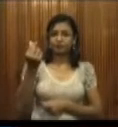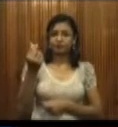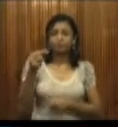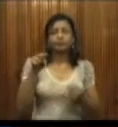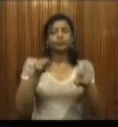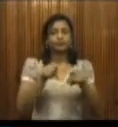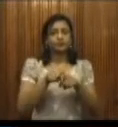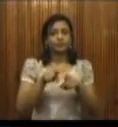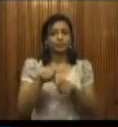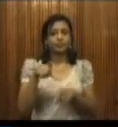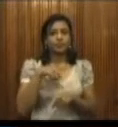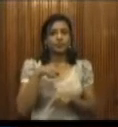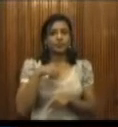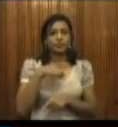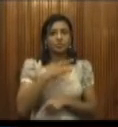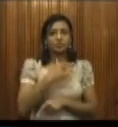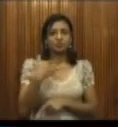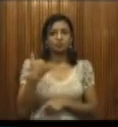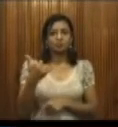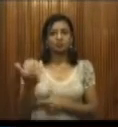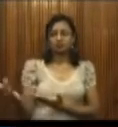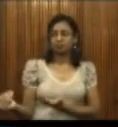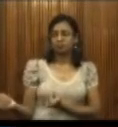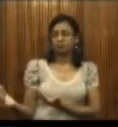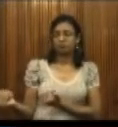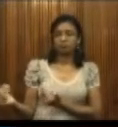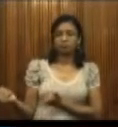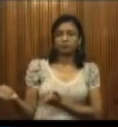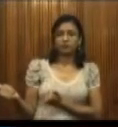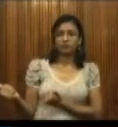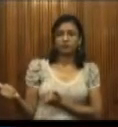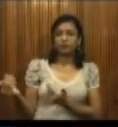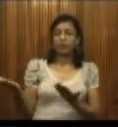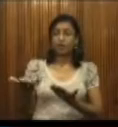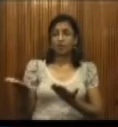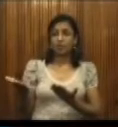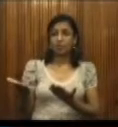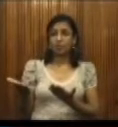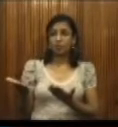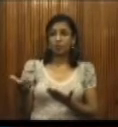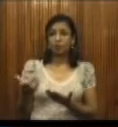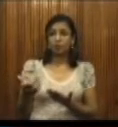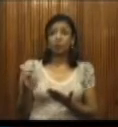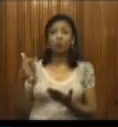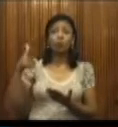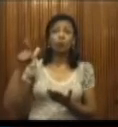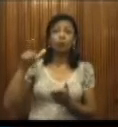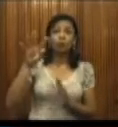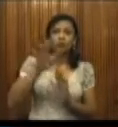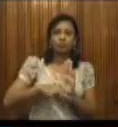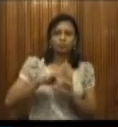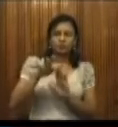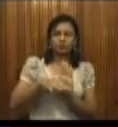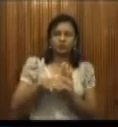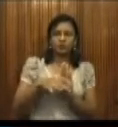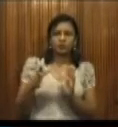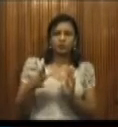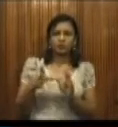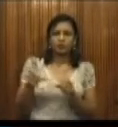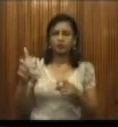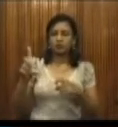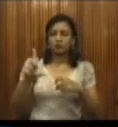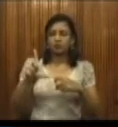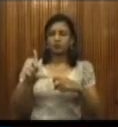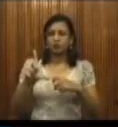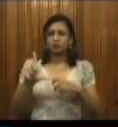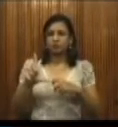mais acerca dele. Observe, por favor, Lucas. Você estava em Marcos, voltou um livro, foi Mateus, né?